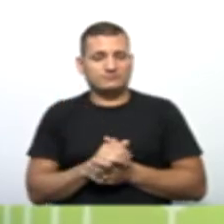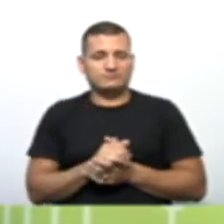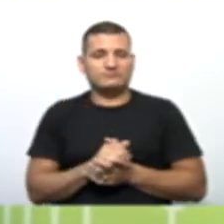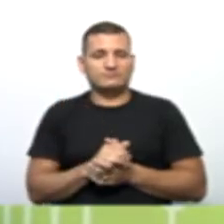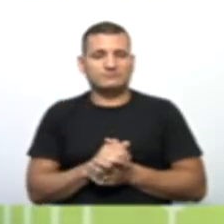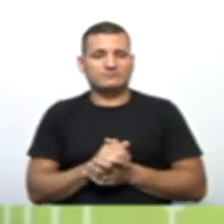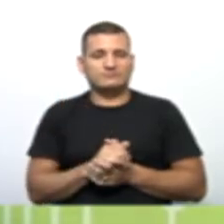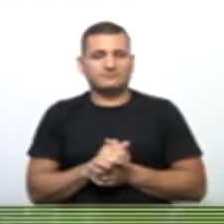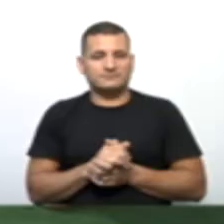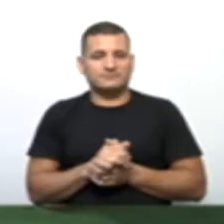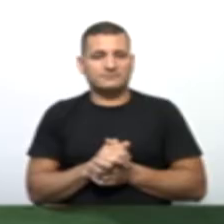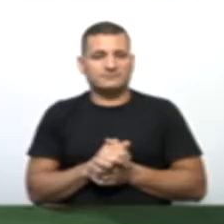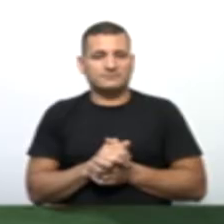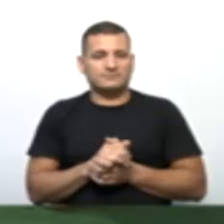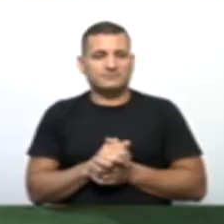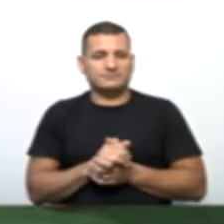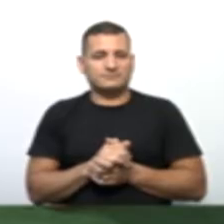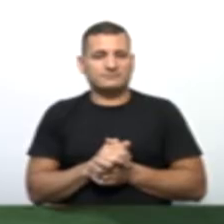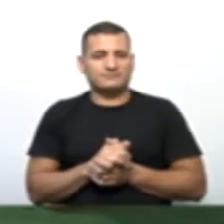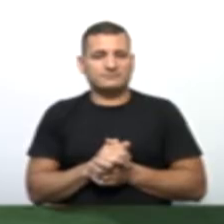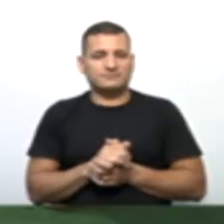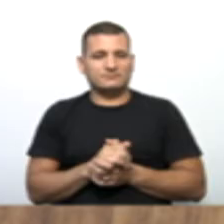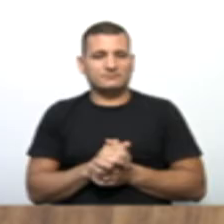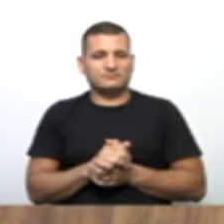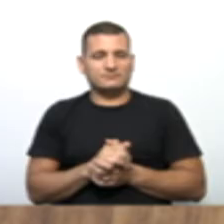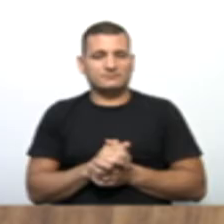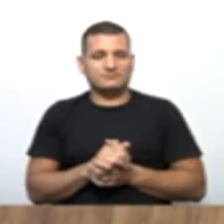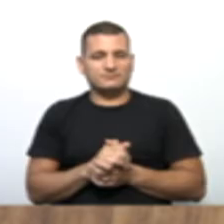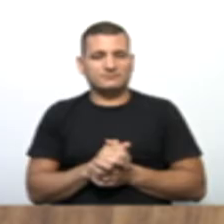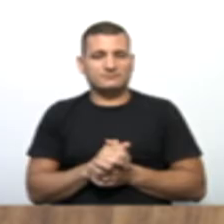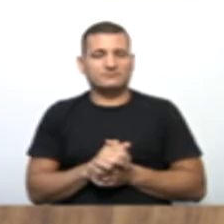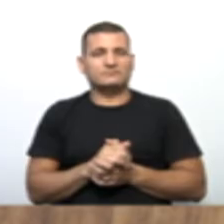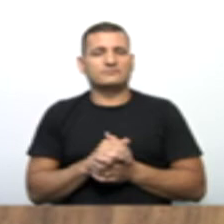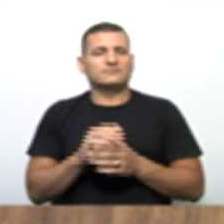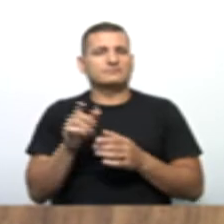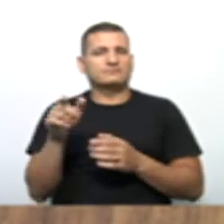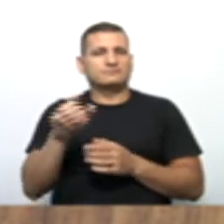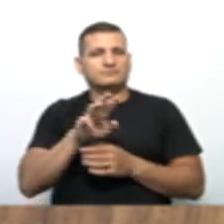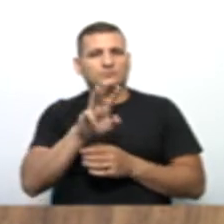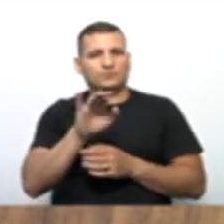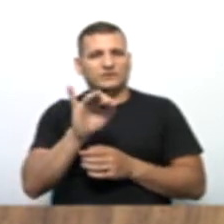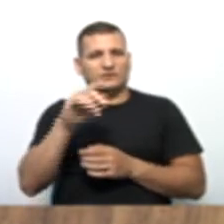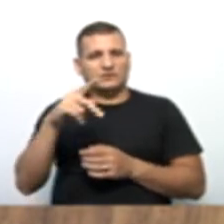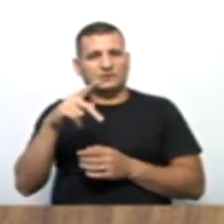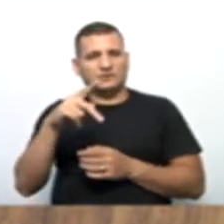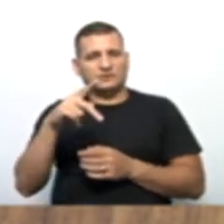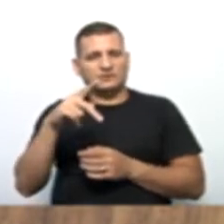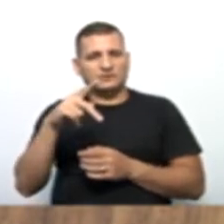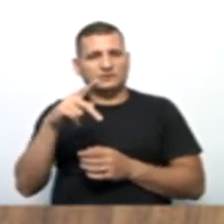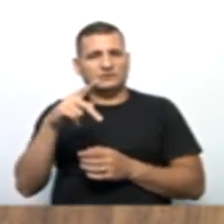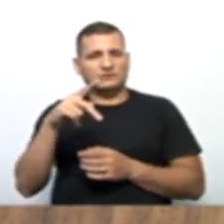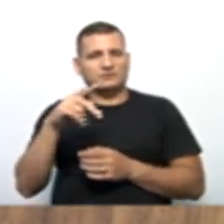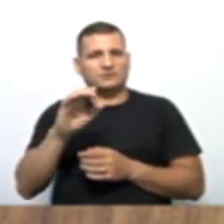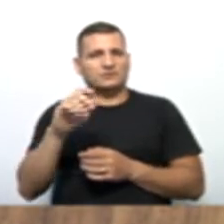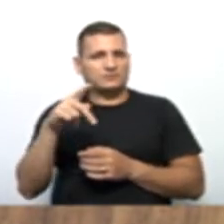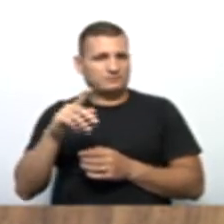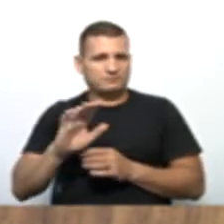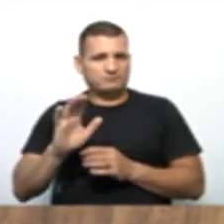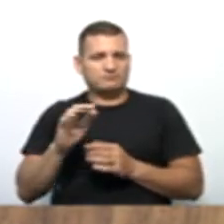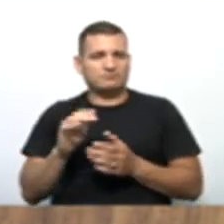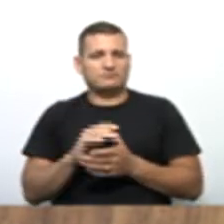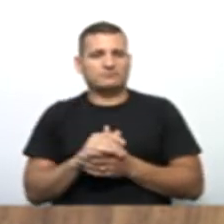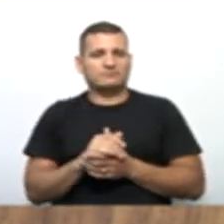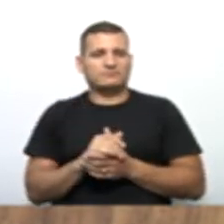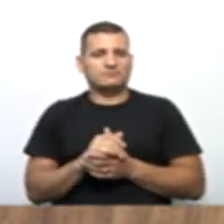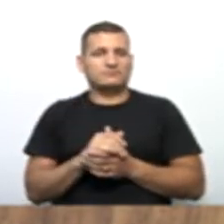né como é um como como é criado pela comunidade então geralmente o seu professor não vai gostar muito quando você colocar